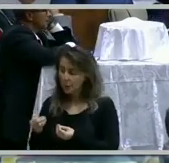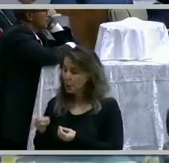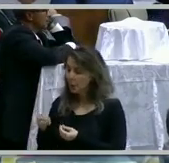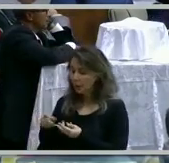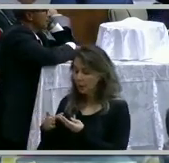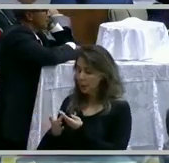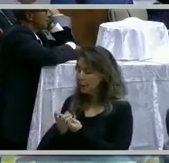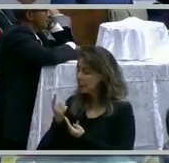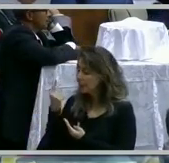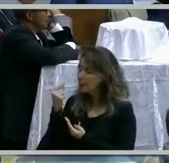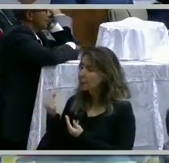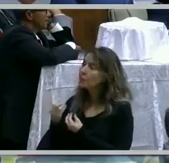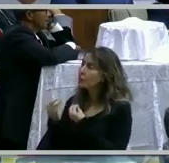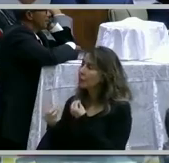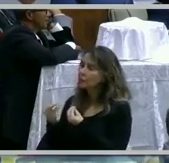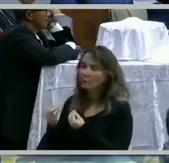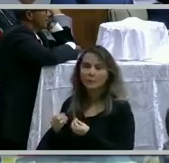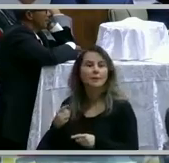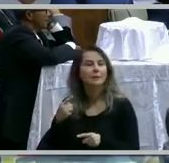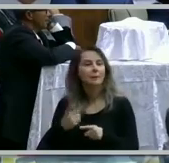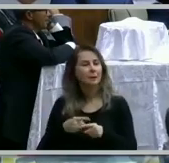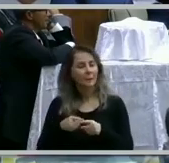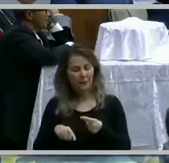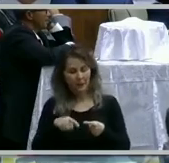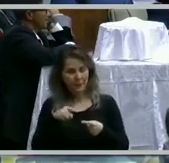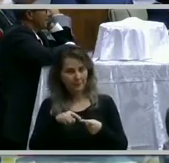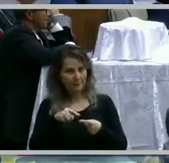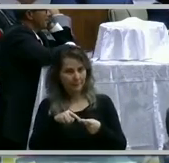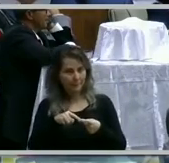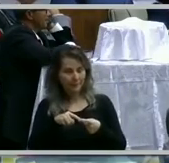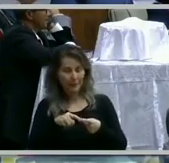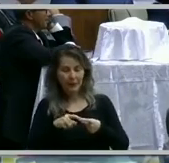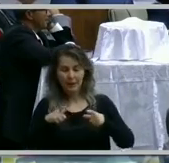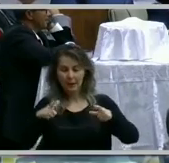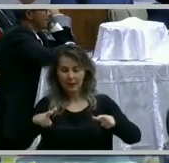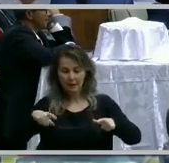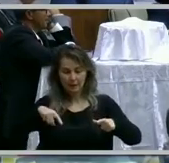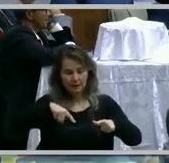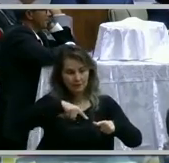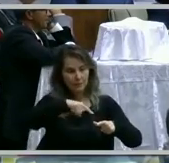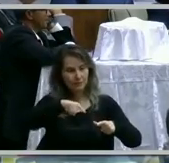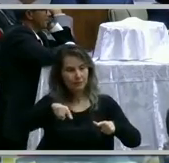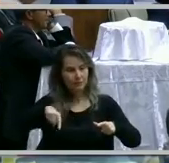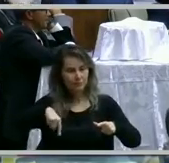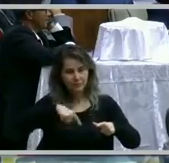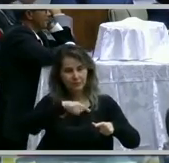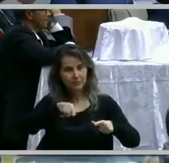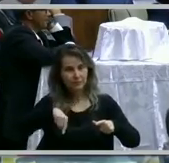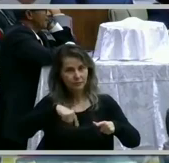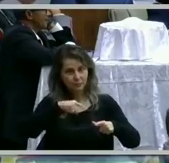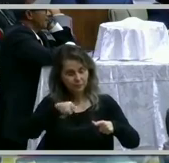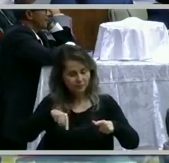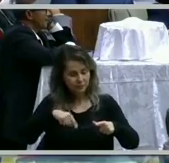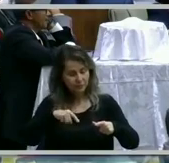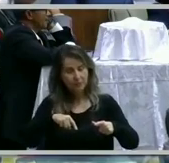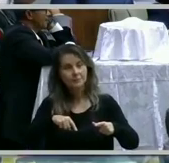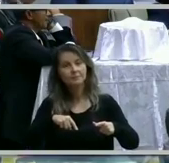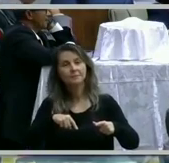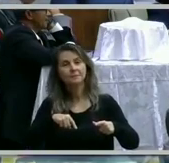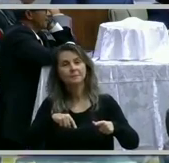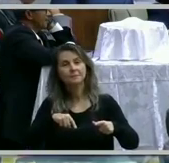LP, que é desse tamanho assim, os mais novos não sabem, né? Só velho assim, feito eu, que vou fazer 50. E aí o